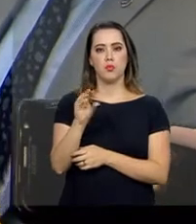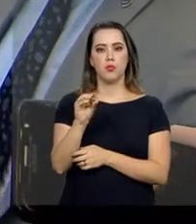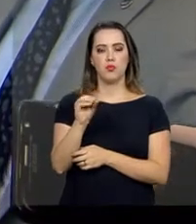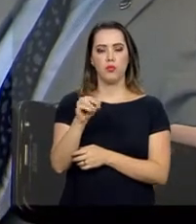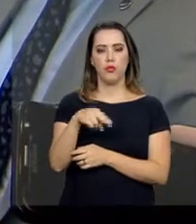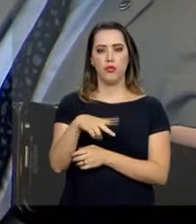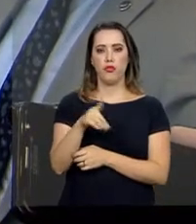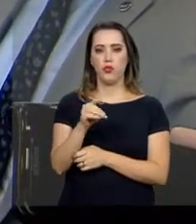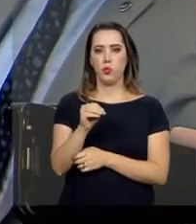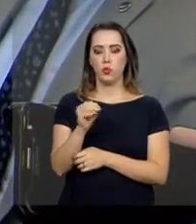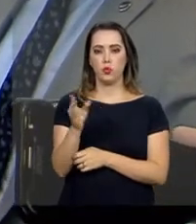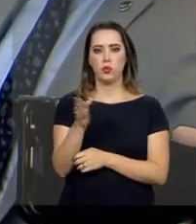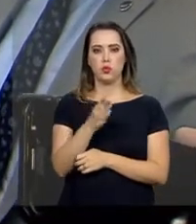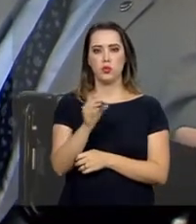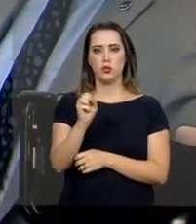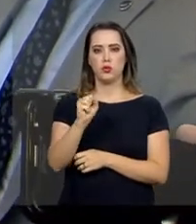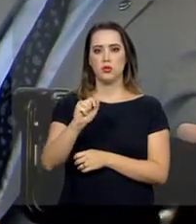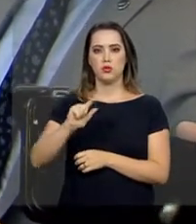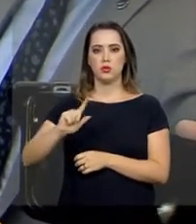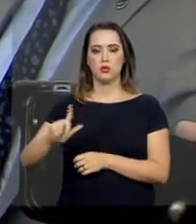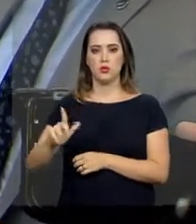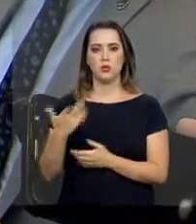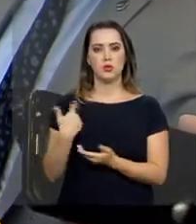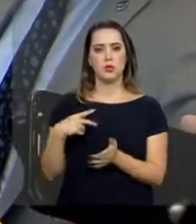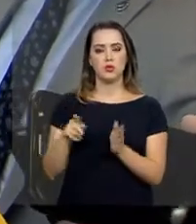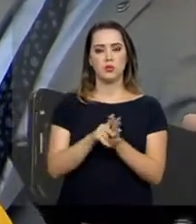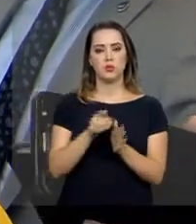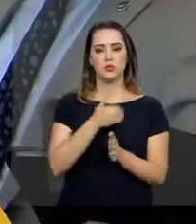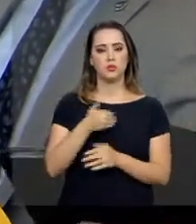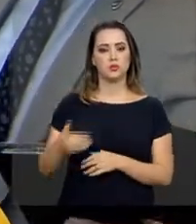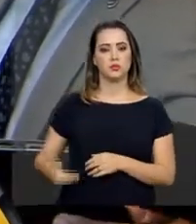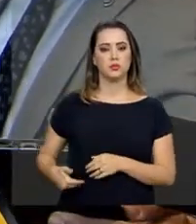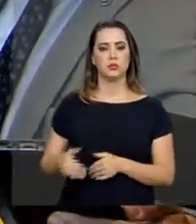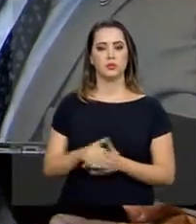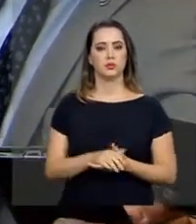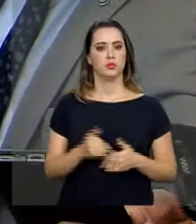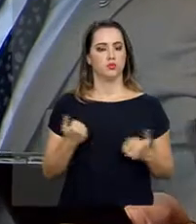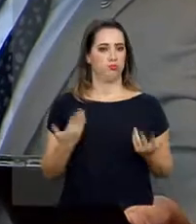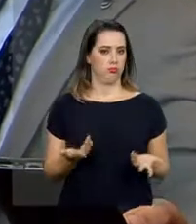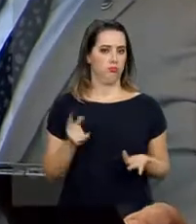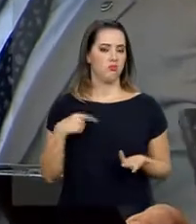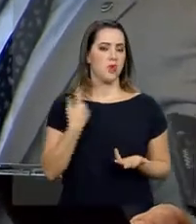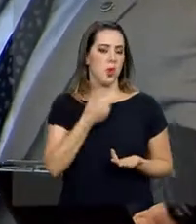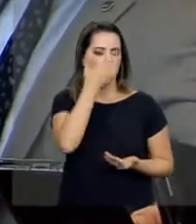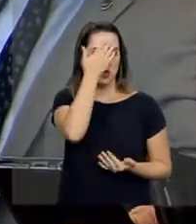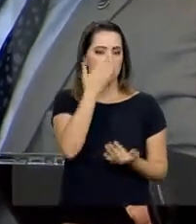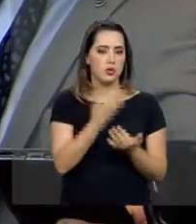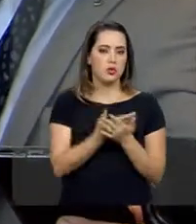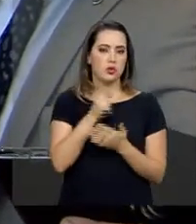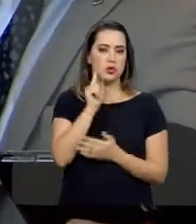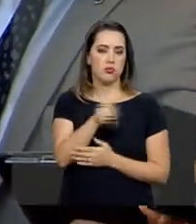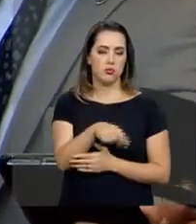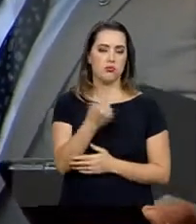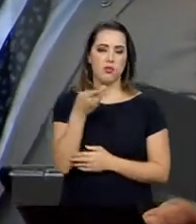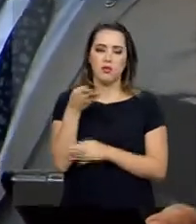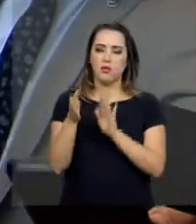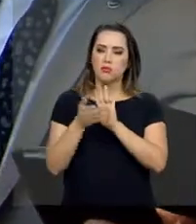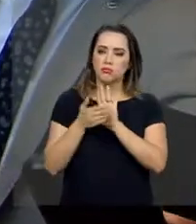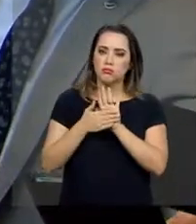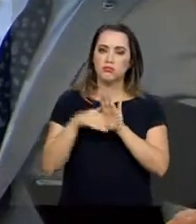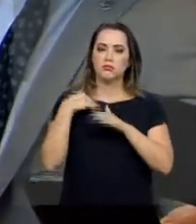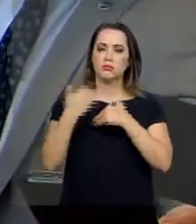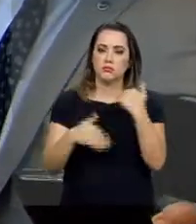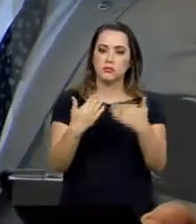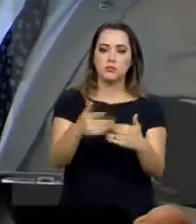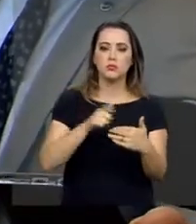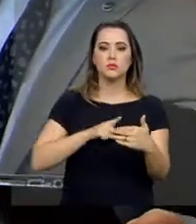fundo para aplicações do governo na área social então eu acredito que é esse processo